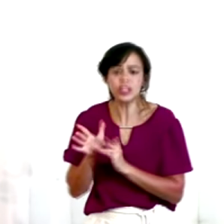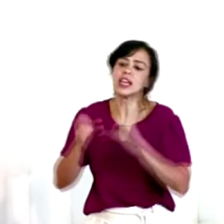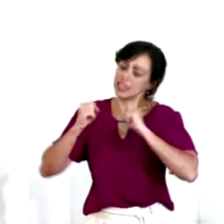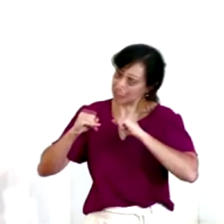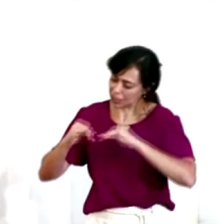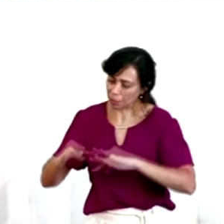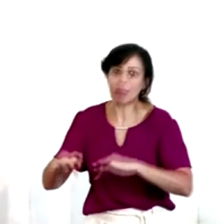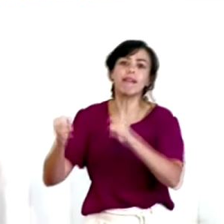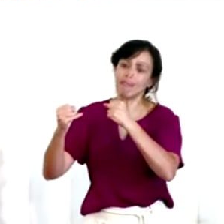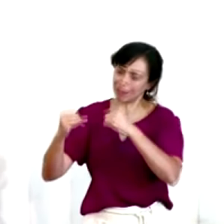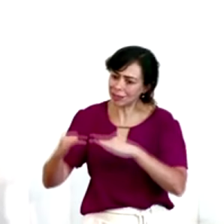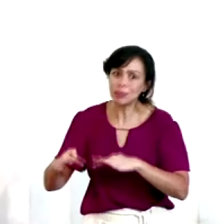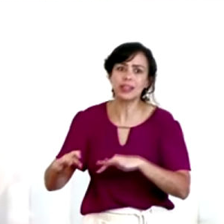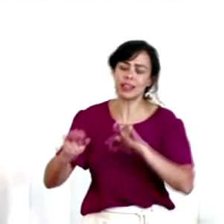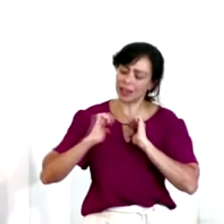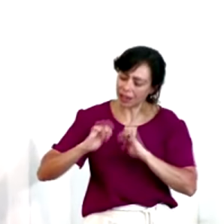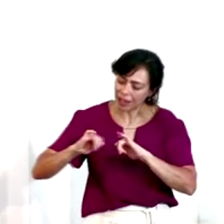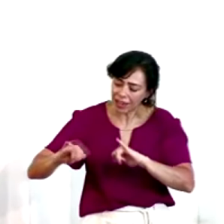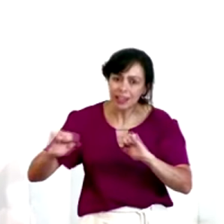de noite.